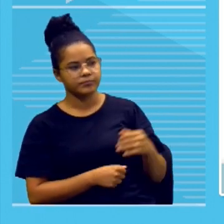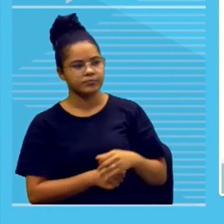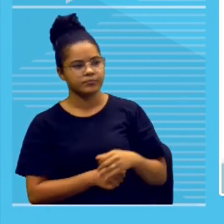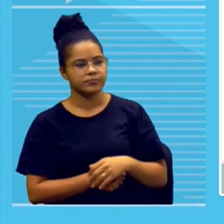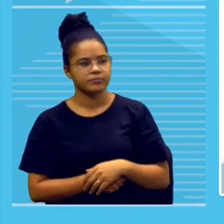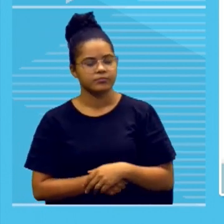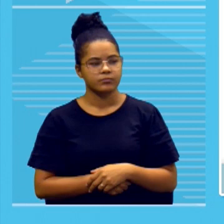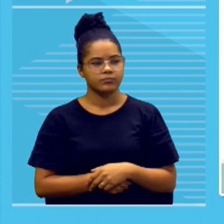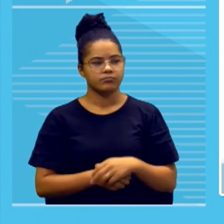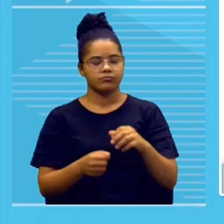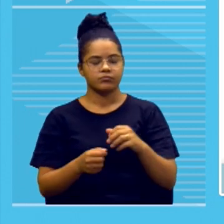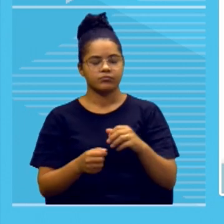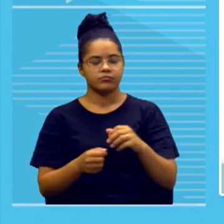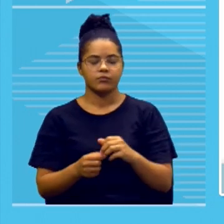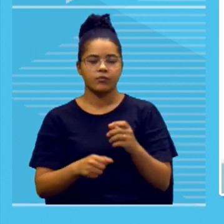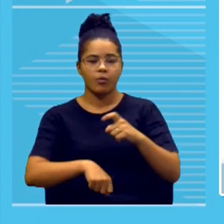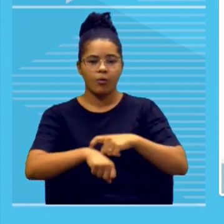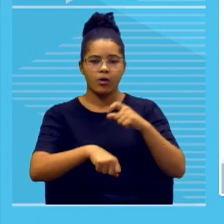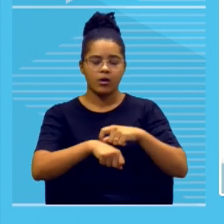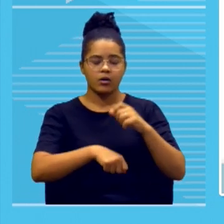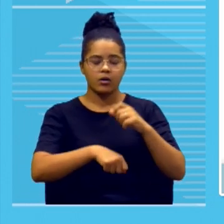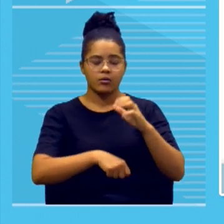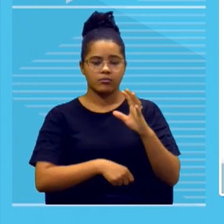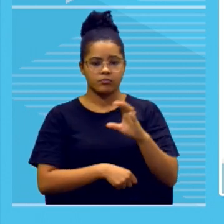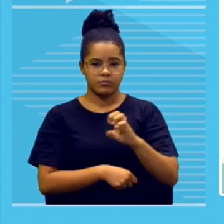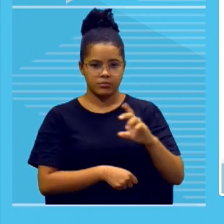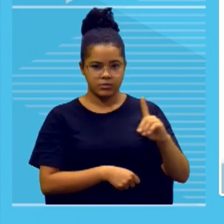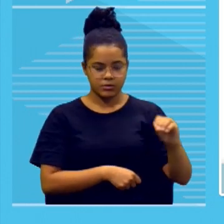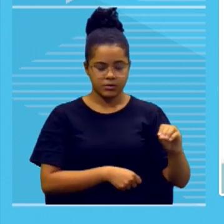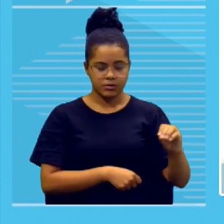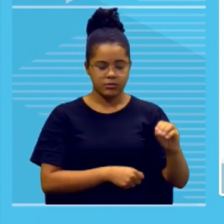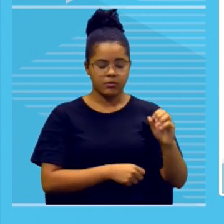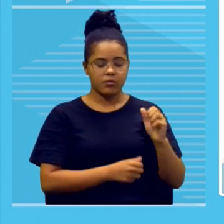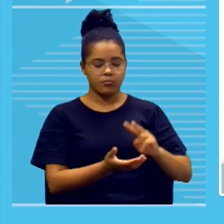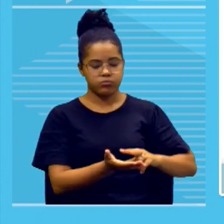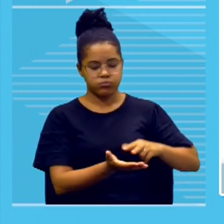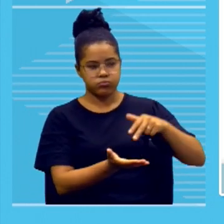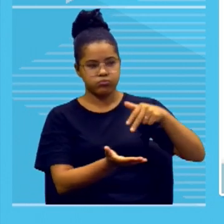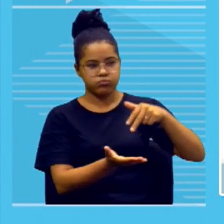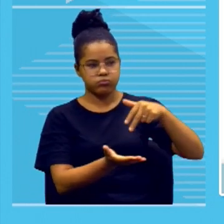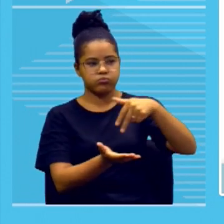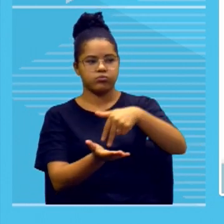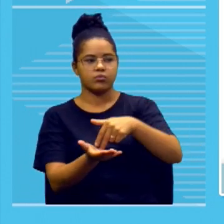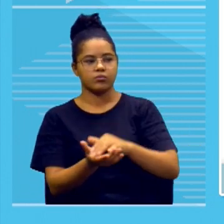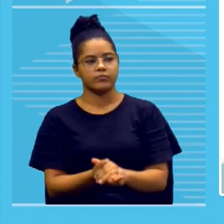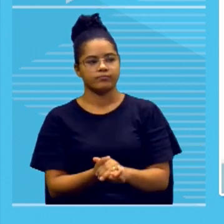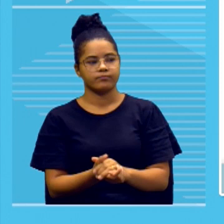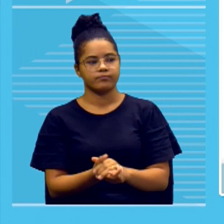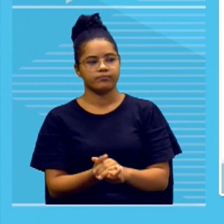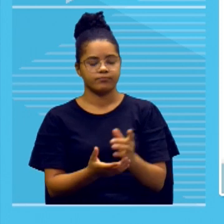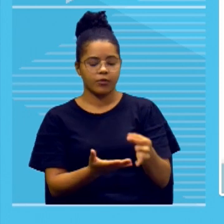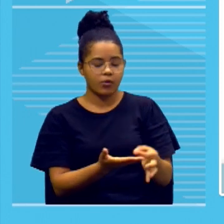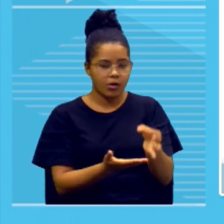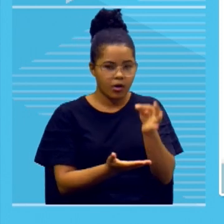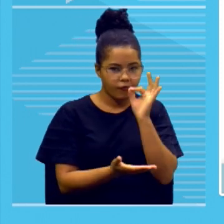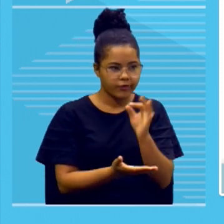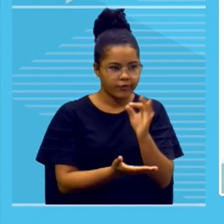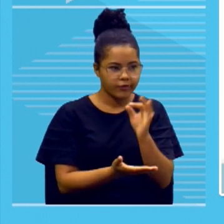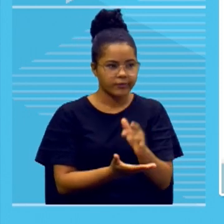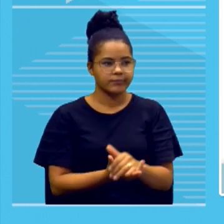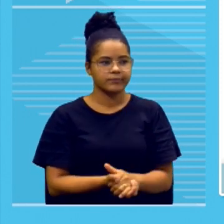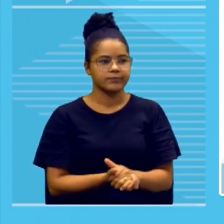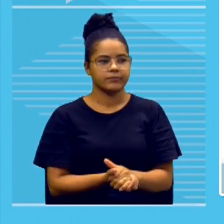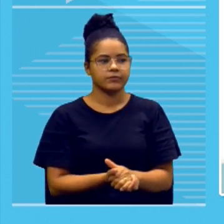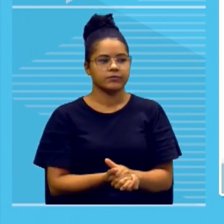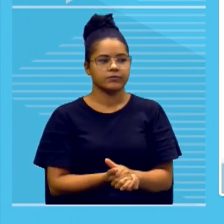vírgula. Colocava uma roupa folgada, vírgula. Saía para trabalhar, ponto. Acabou. Eu